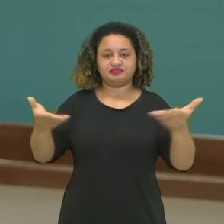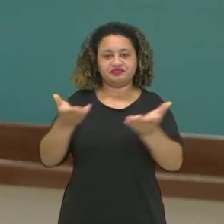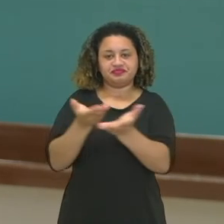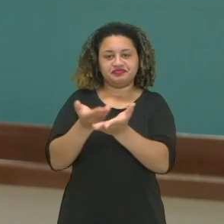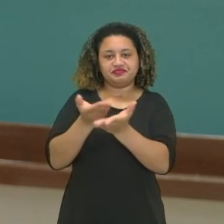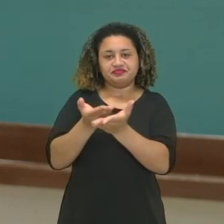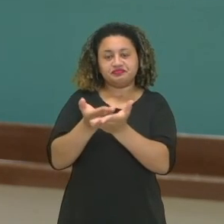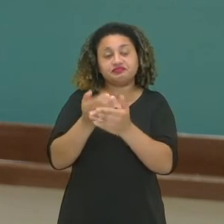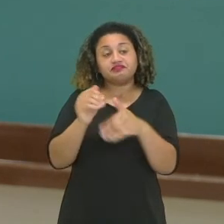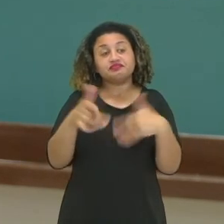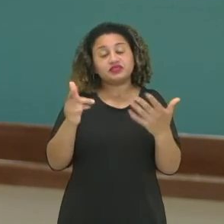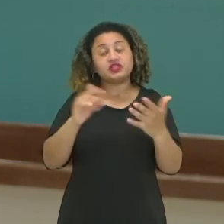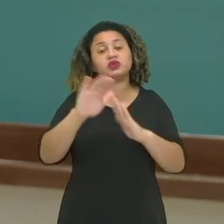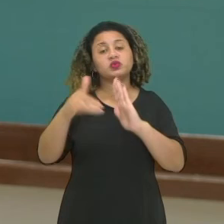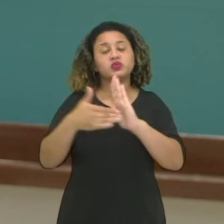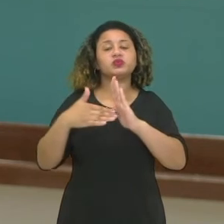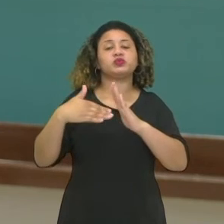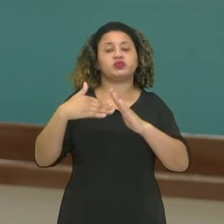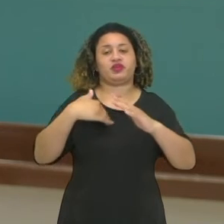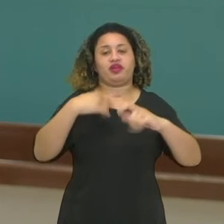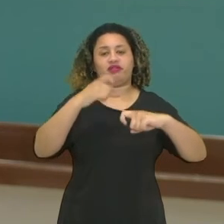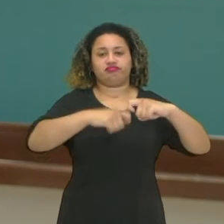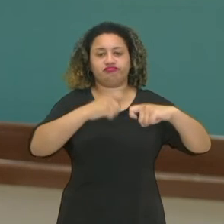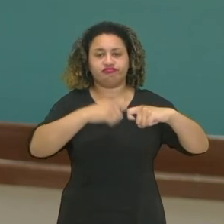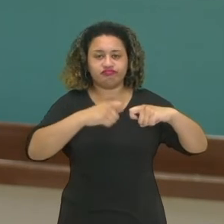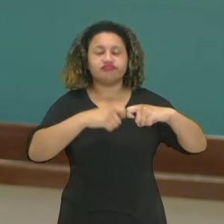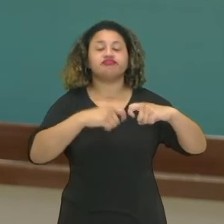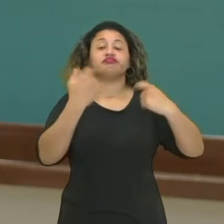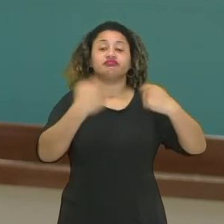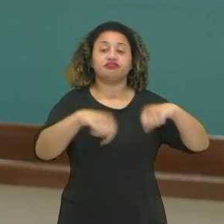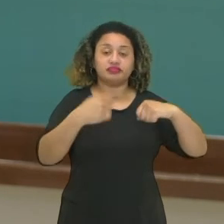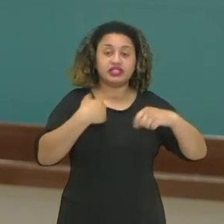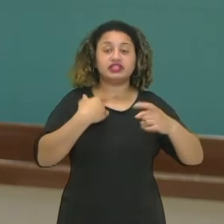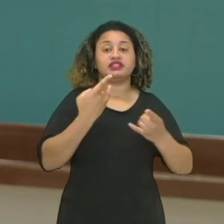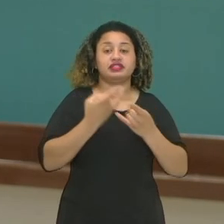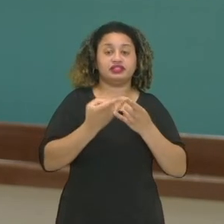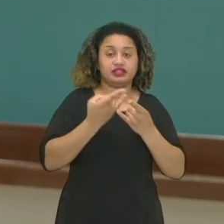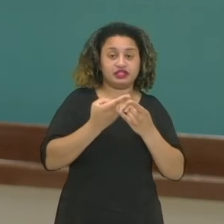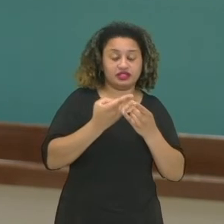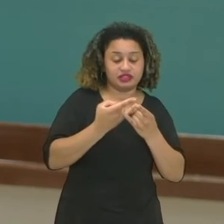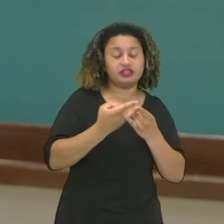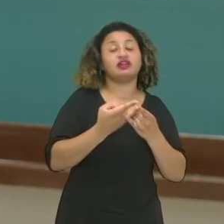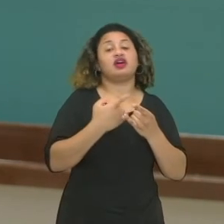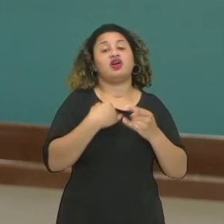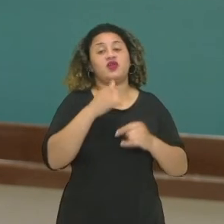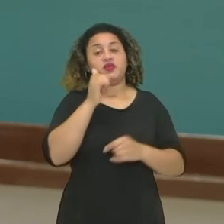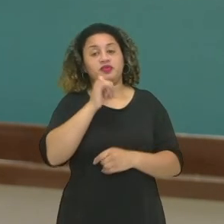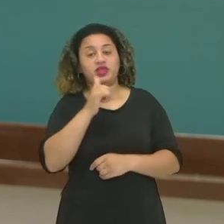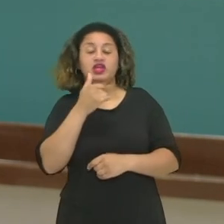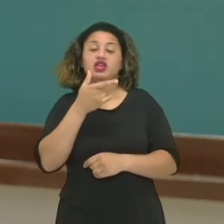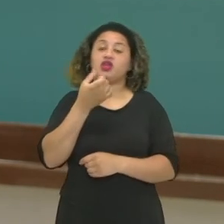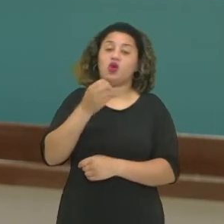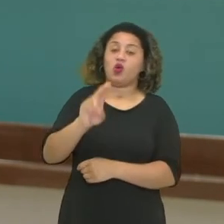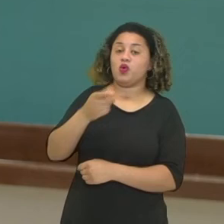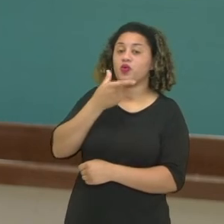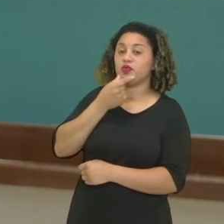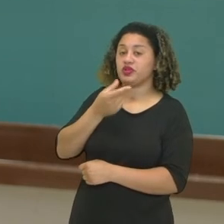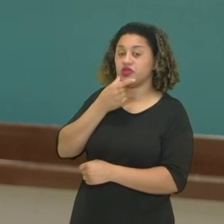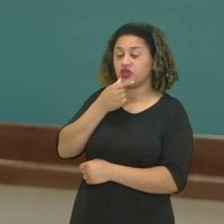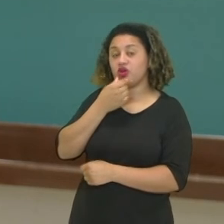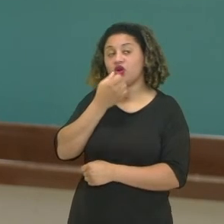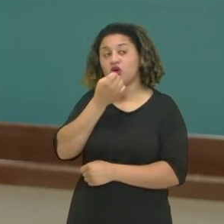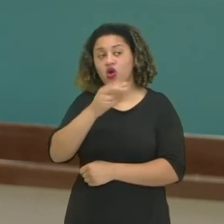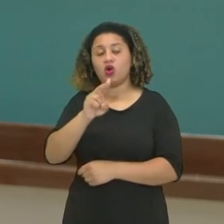aula. Então, em todo relacionamento sexual deve-se usar o preservativo, camisinha feminina, camisinha masculina, ou então a folha